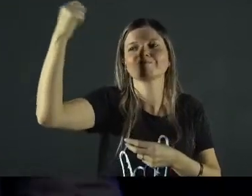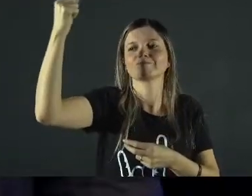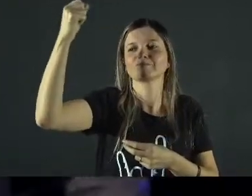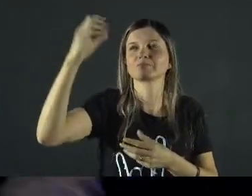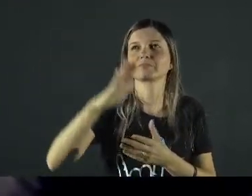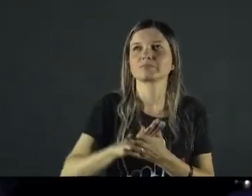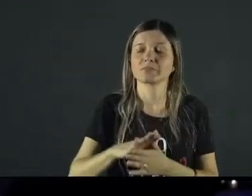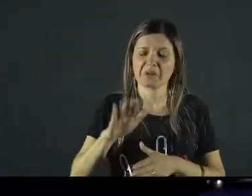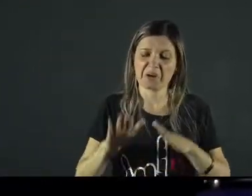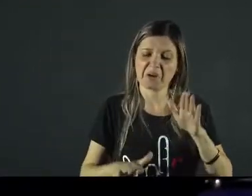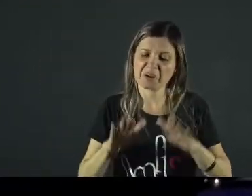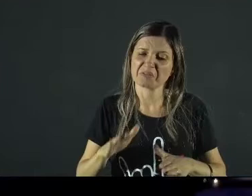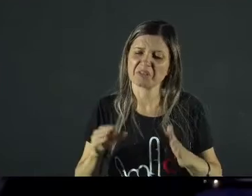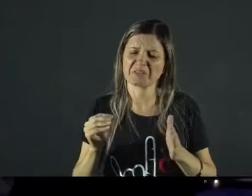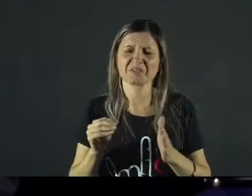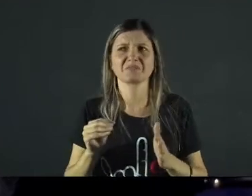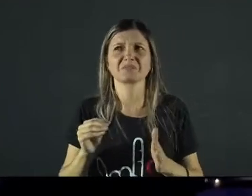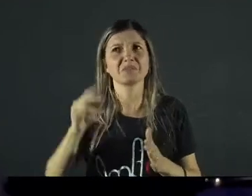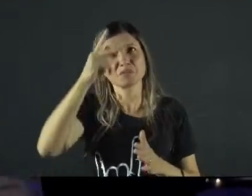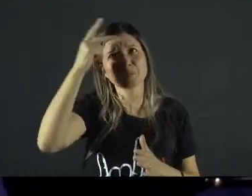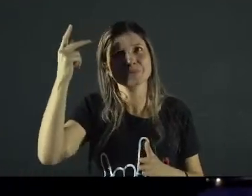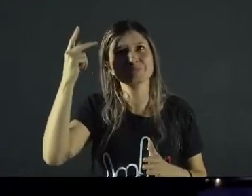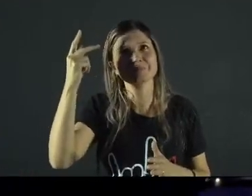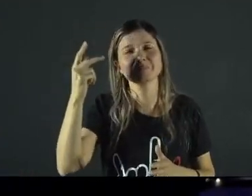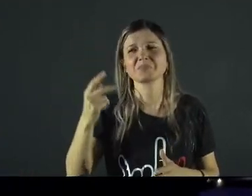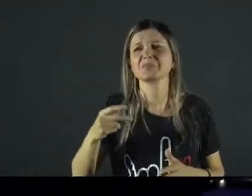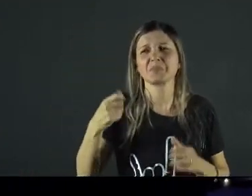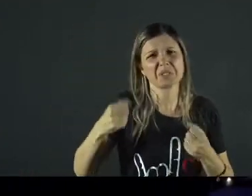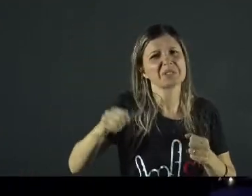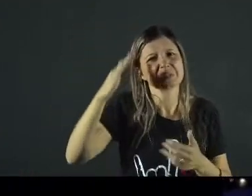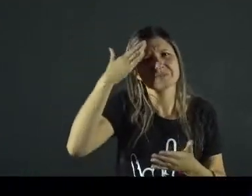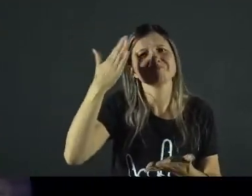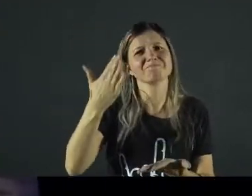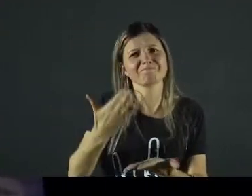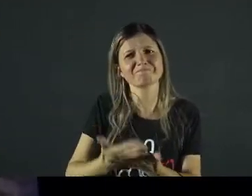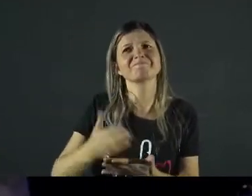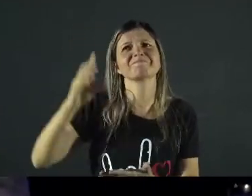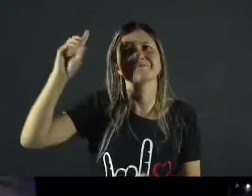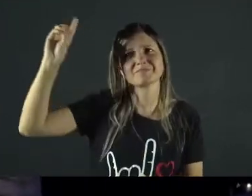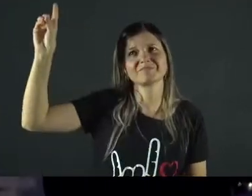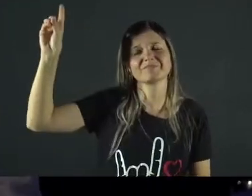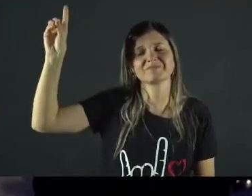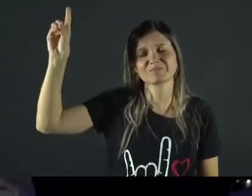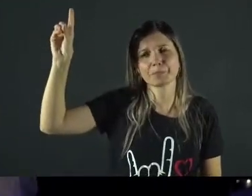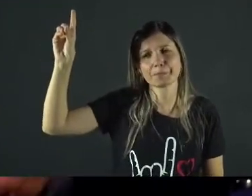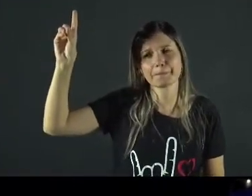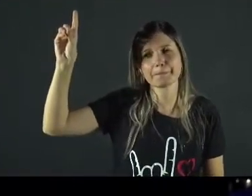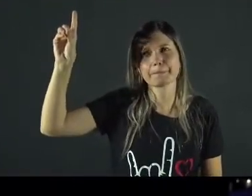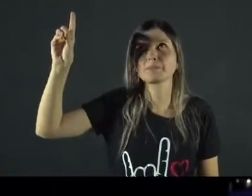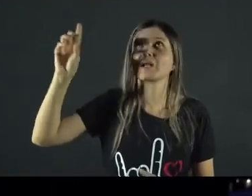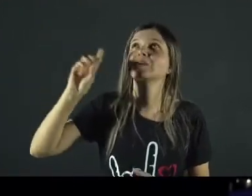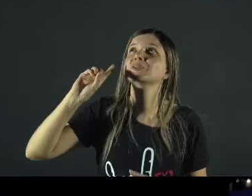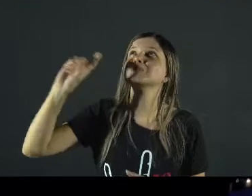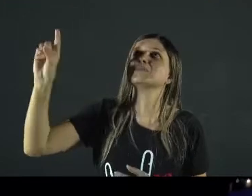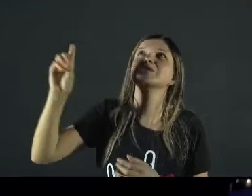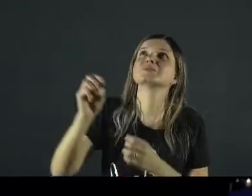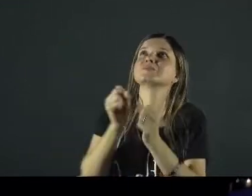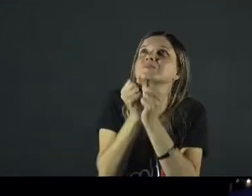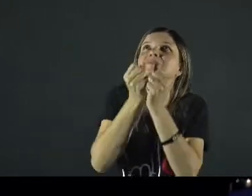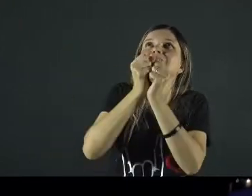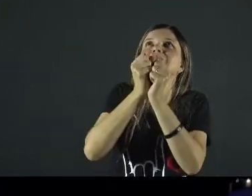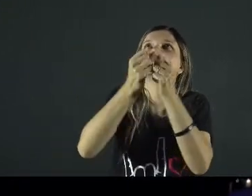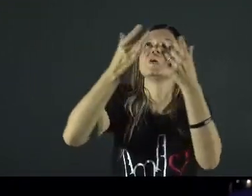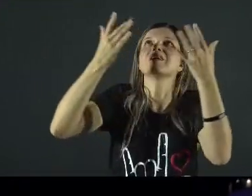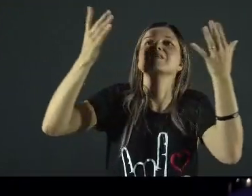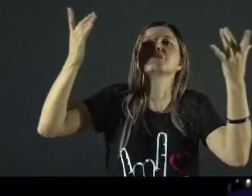Sabe o que falta às vezes nas pessoas? Confiança nesse Deus maravilhoso, nesse Deus tremendo.